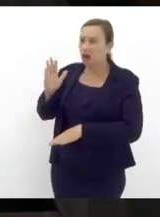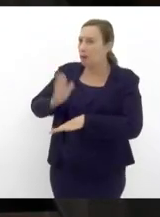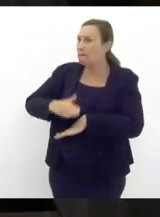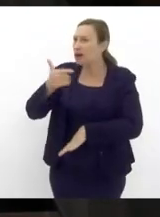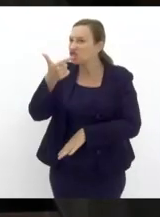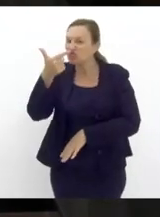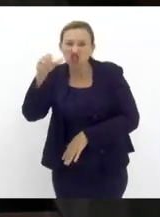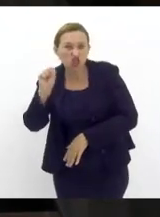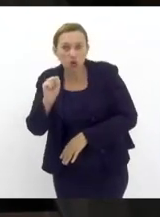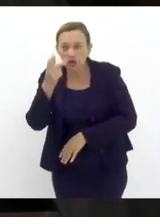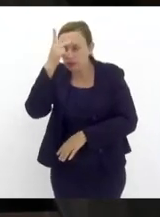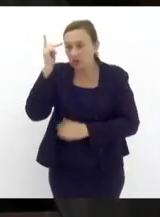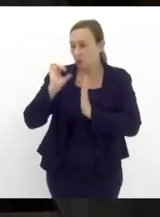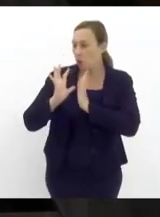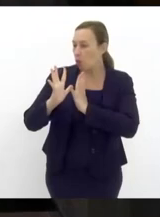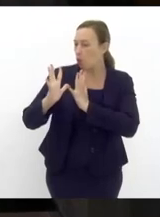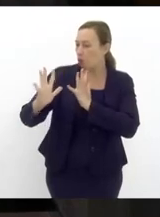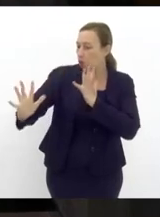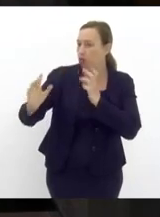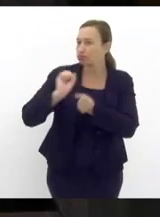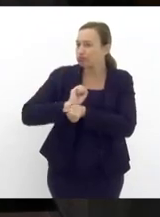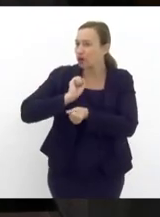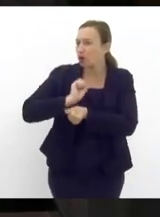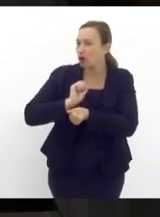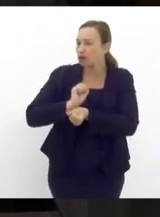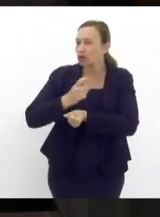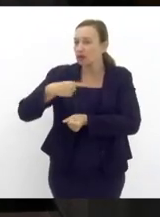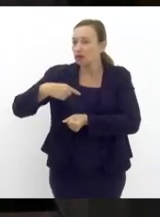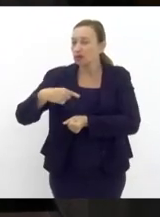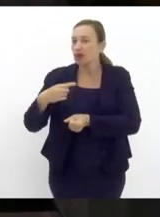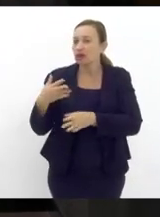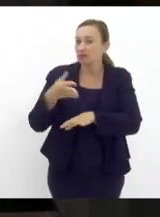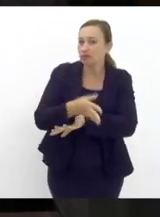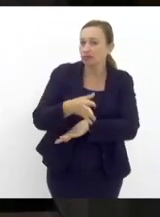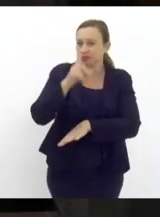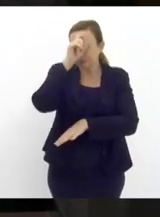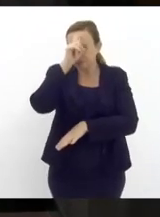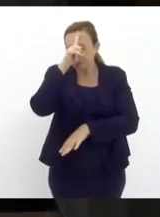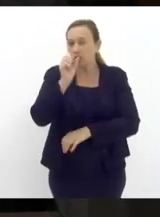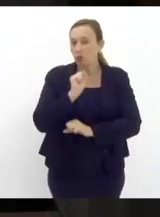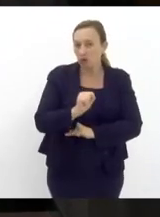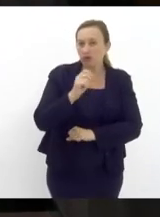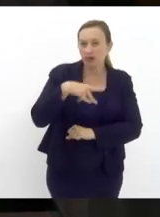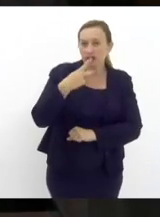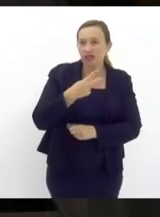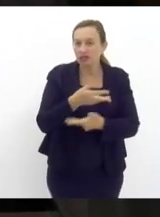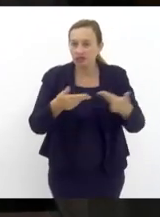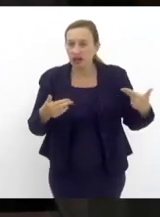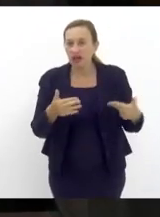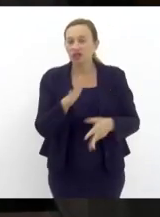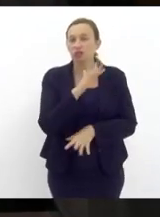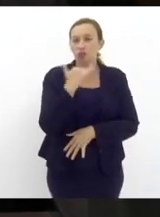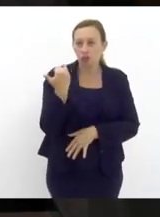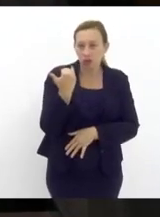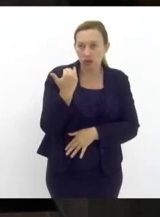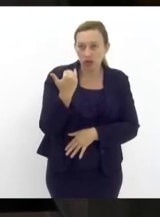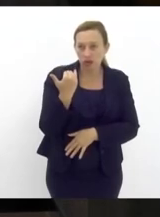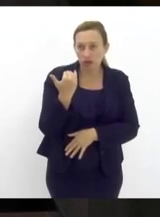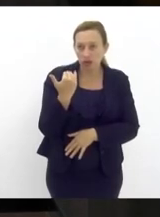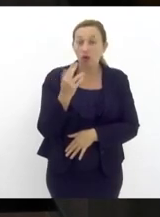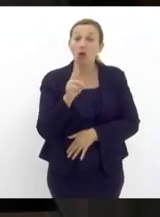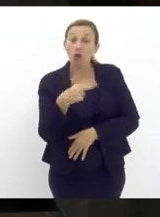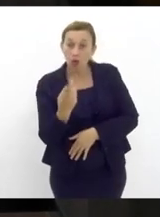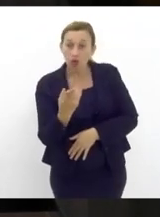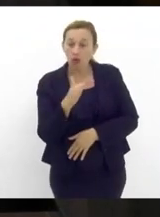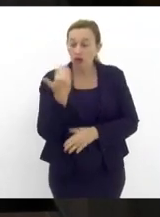mais de 28 pessoas esperando para ser internado e eu posso afirmar que Muitas delas morreram estão morrendo